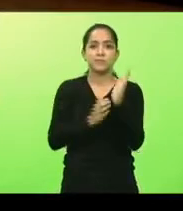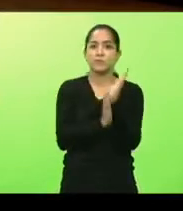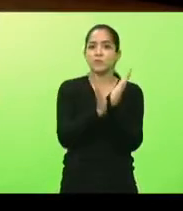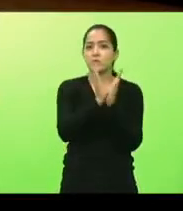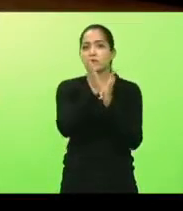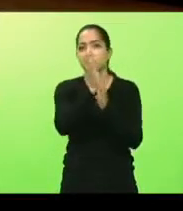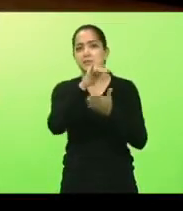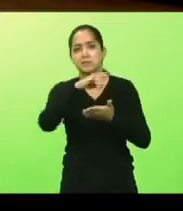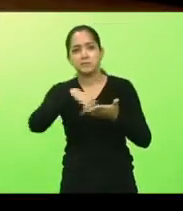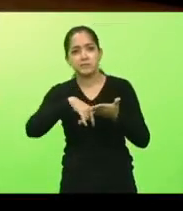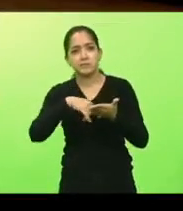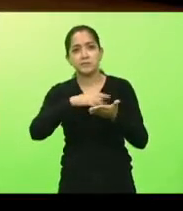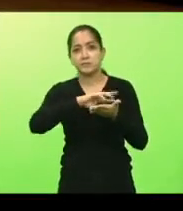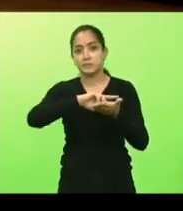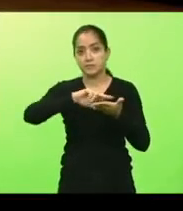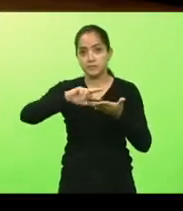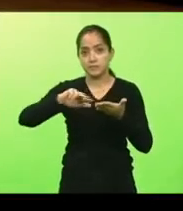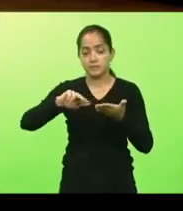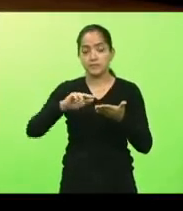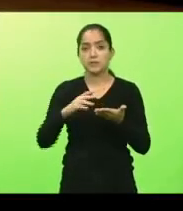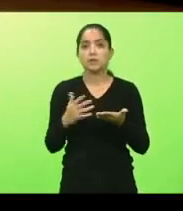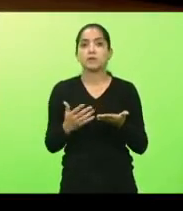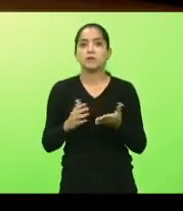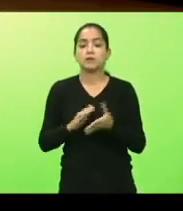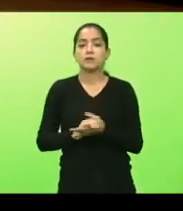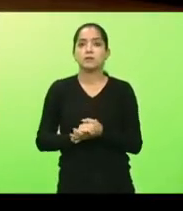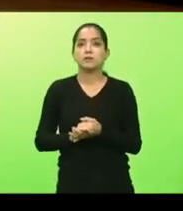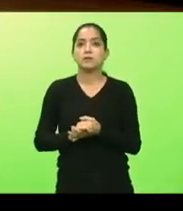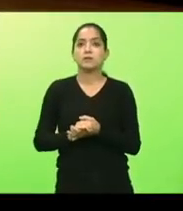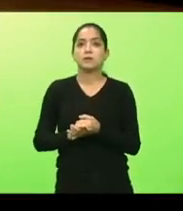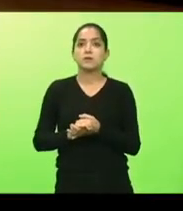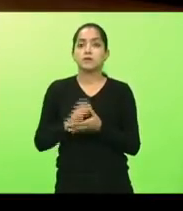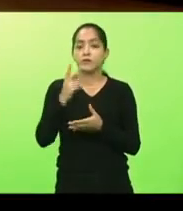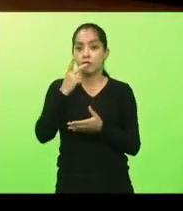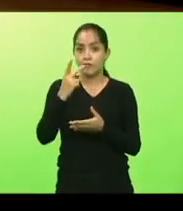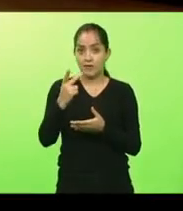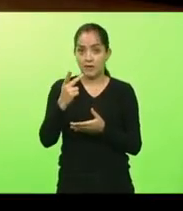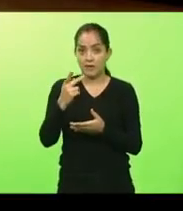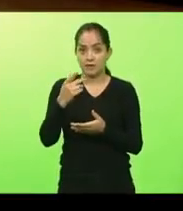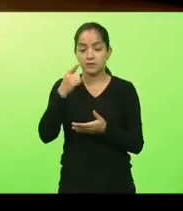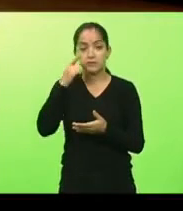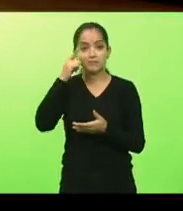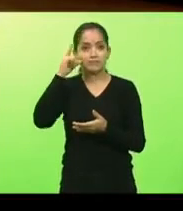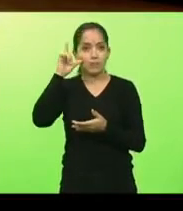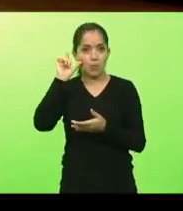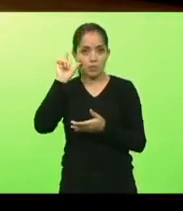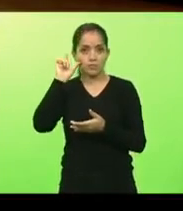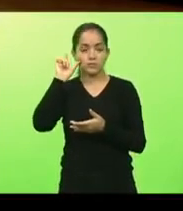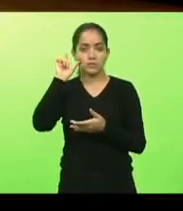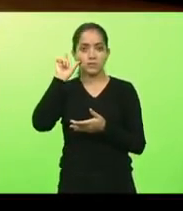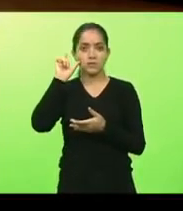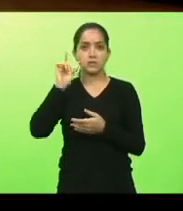papel. Por falar em perdido, ontem, senhor presidente e